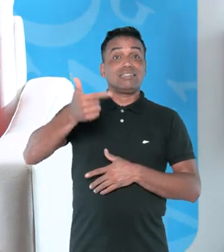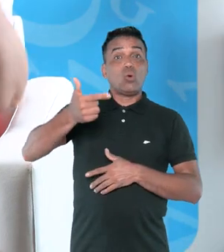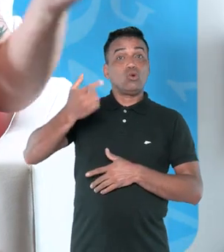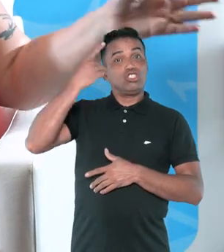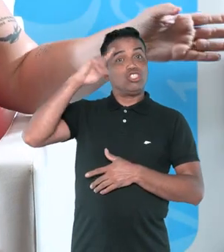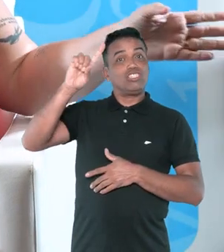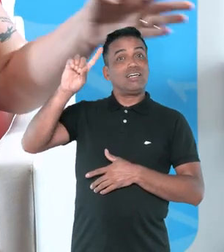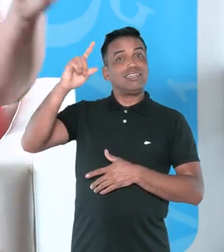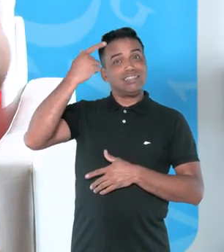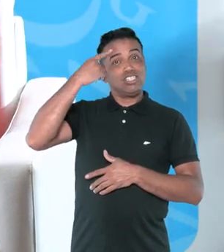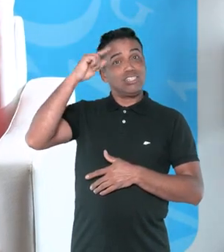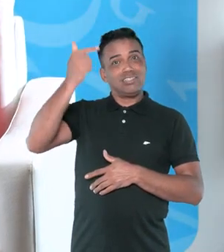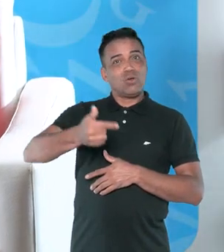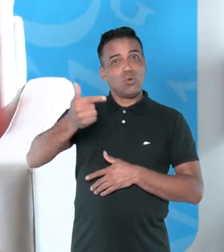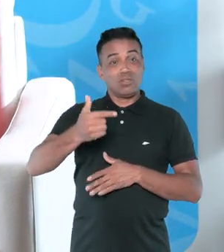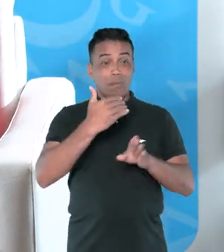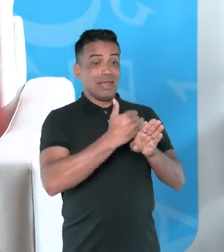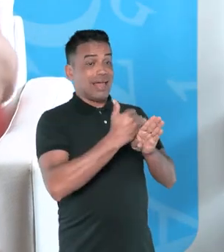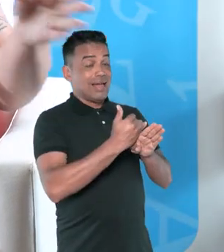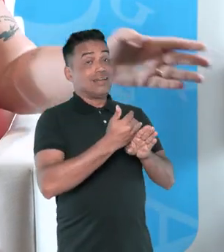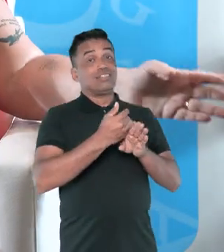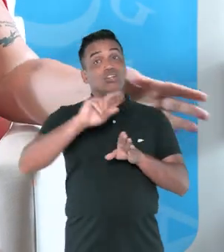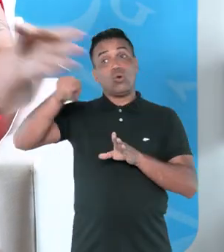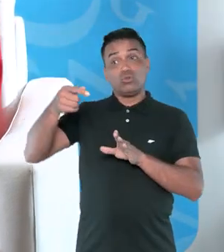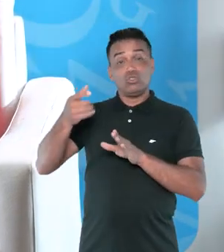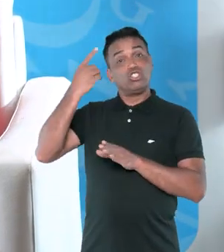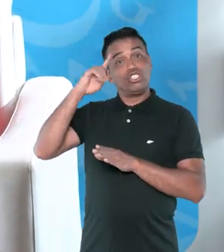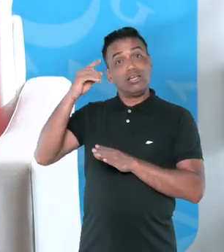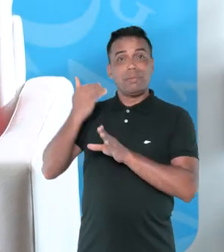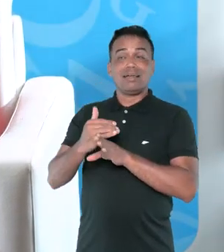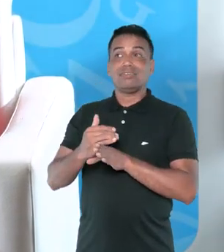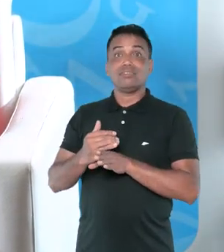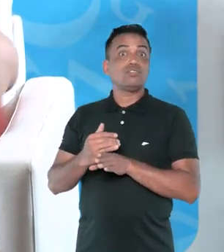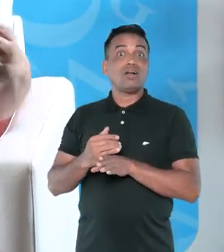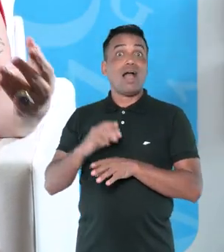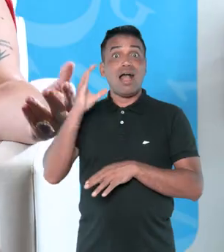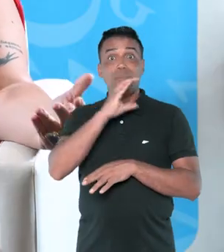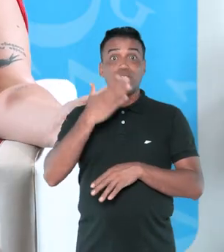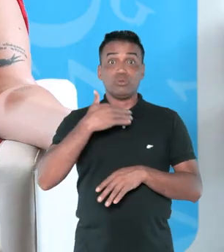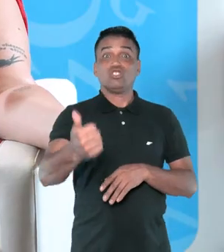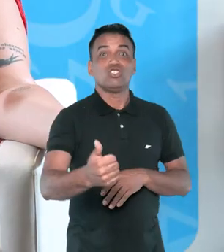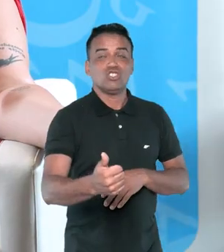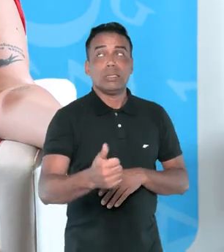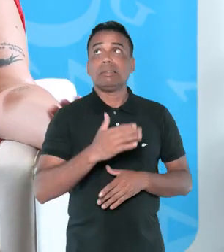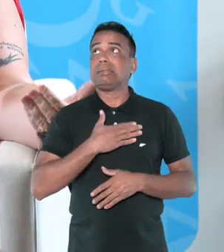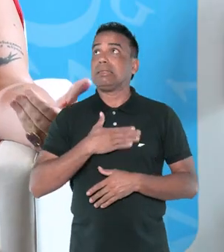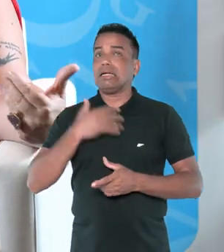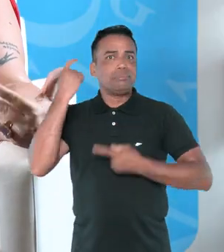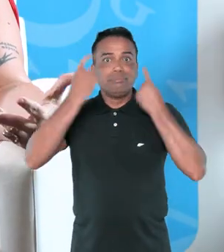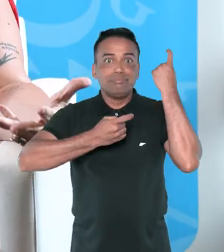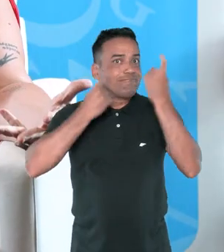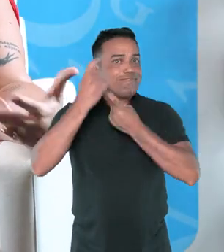porque eu achei que ia ser, sei lá, metade no primeiro dia, metade no segundo. Quando eu vi, estava chegando a minha vez. E aí, qual foi a minha preocupação? Real, eu estou